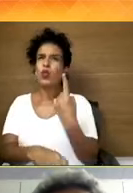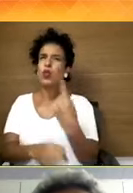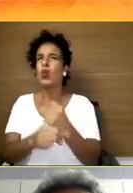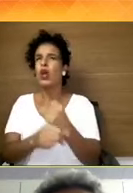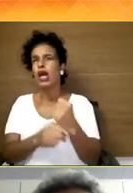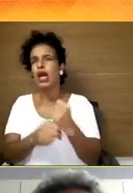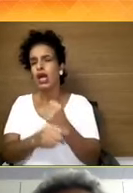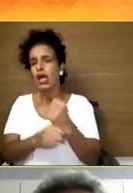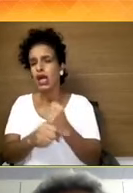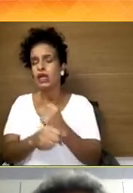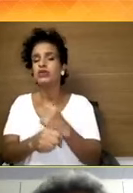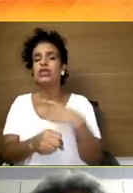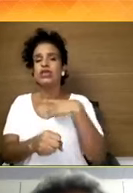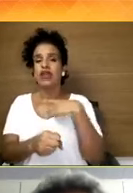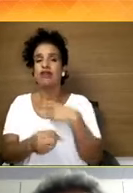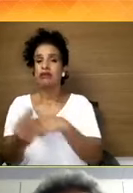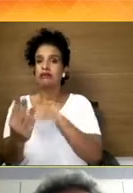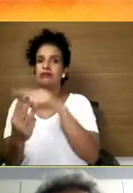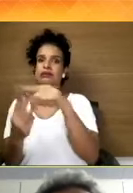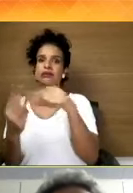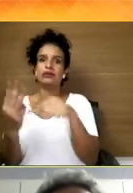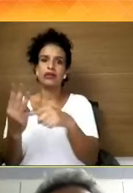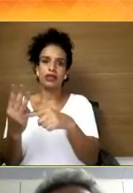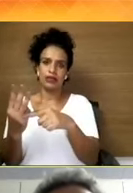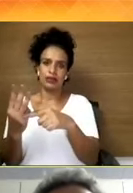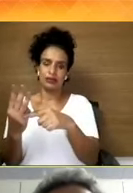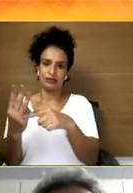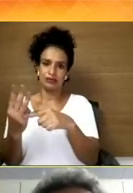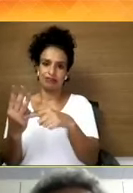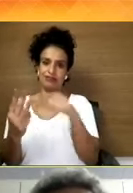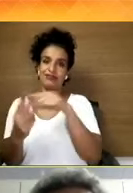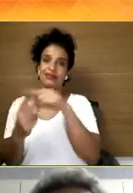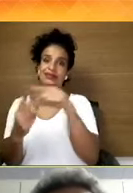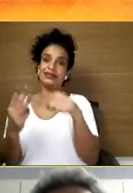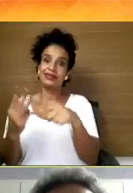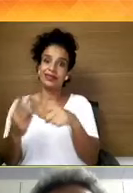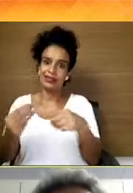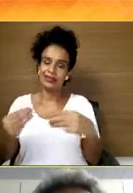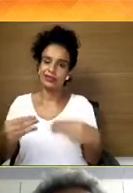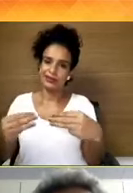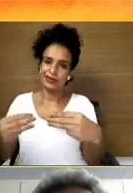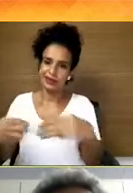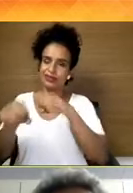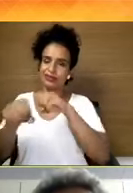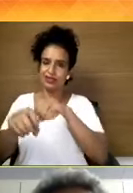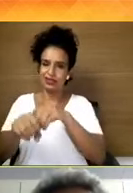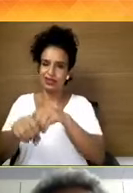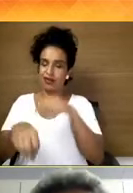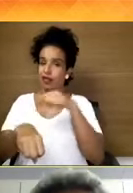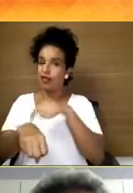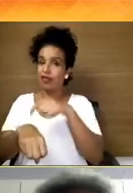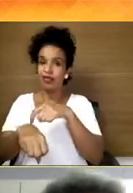3 ministros da educação. Estamos atualmente sem